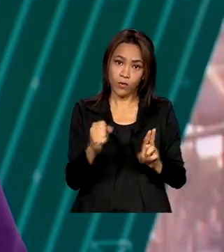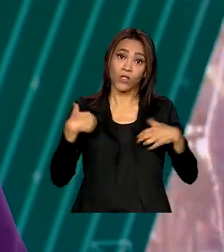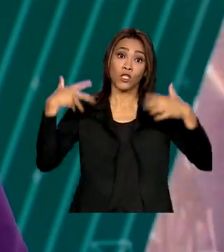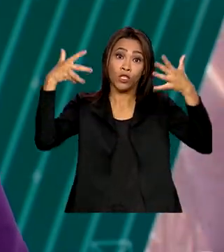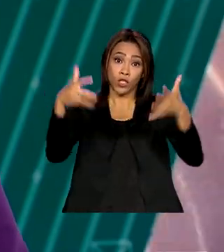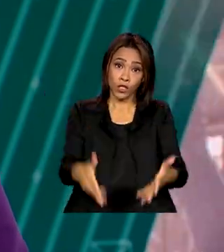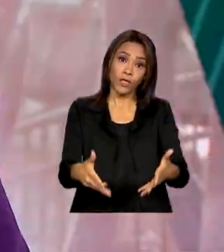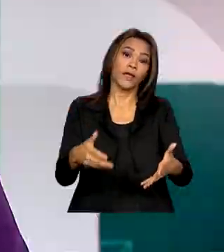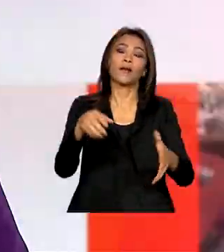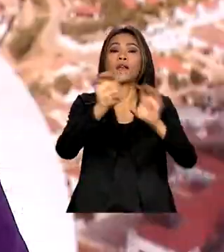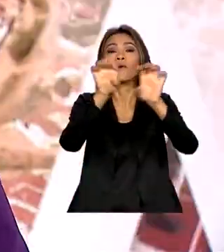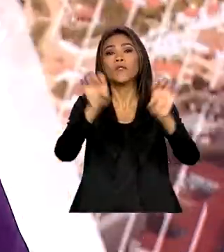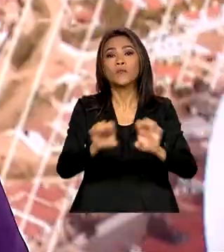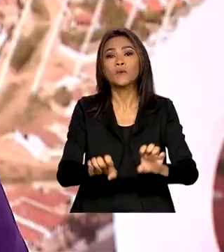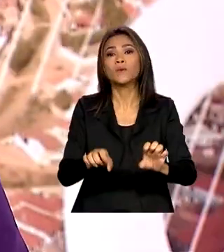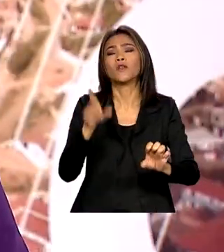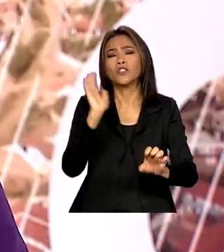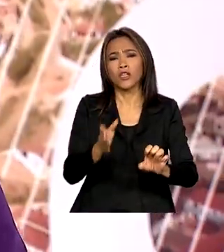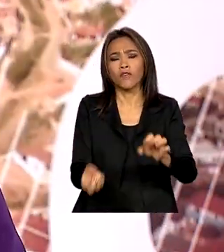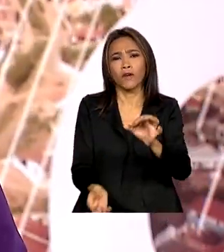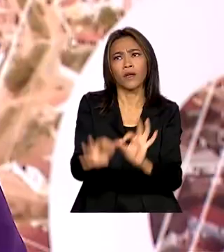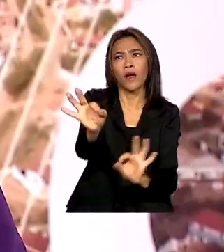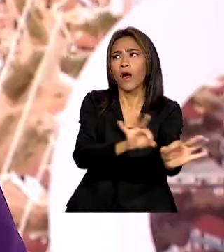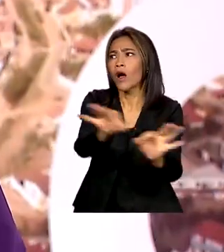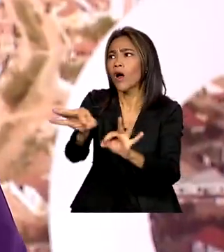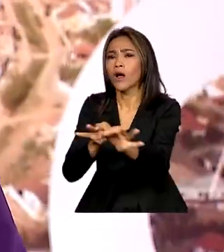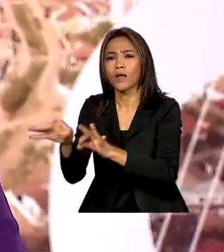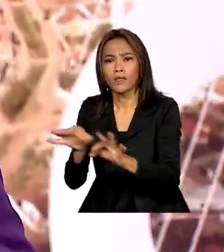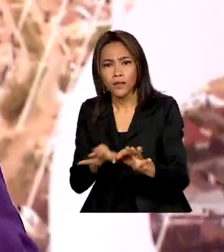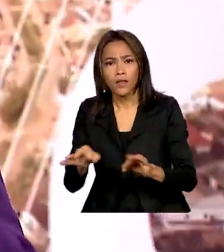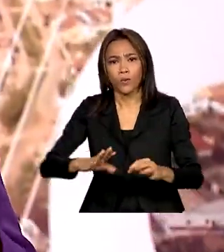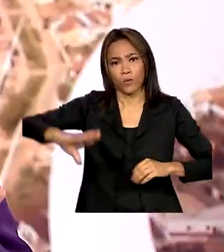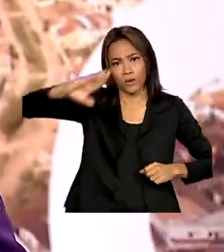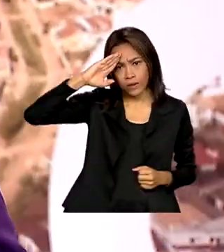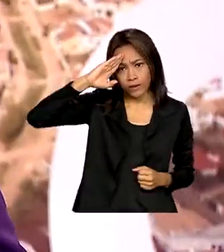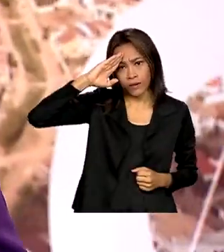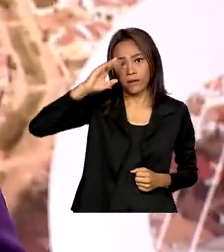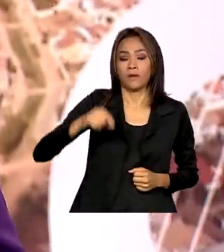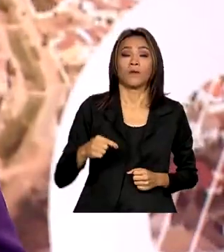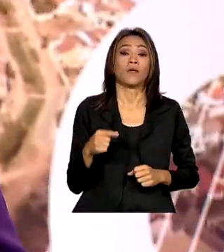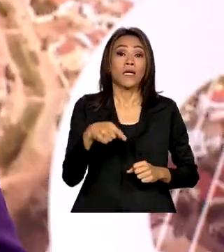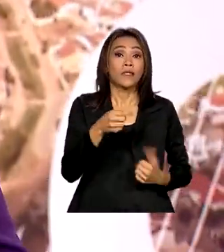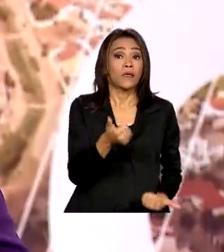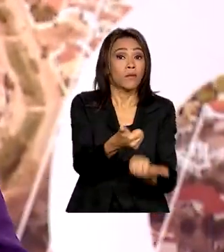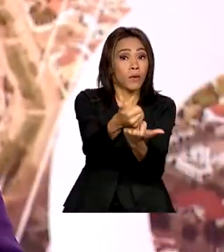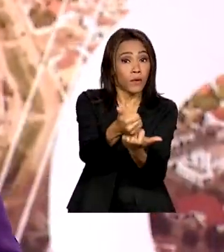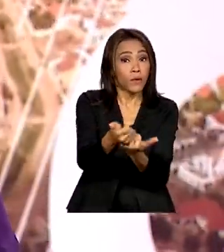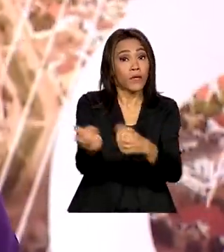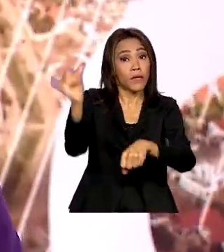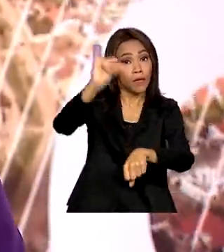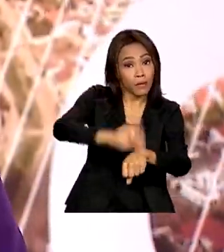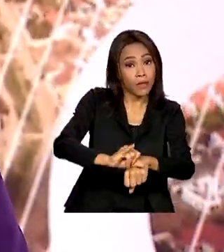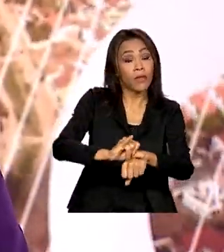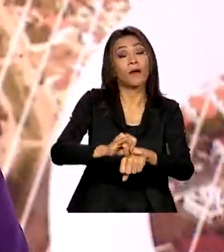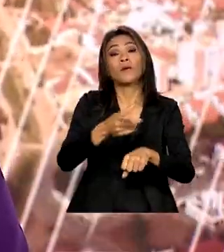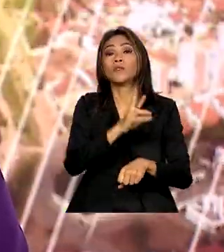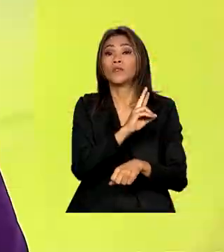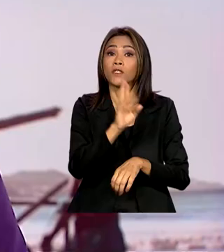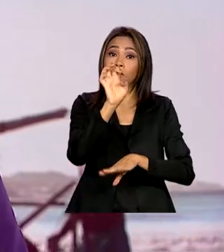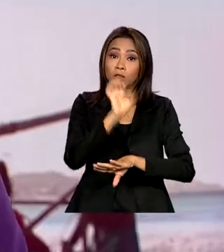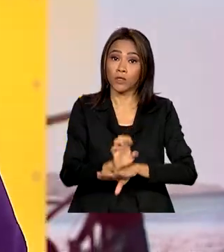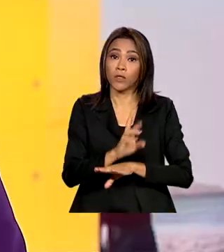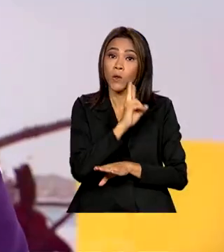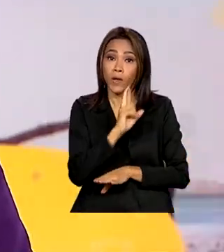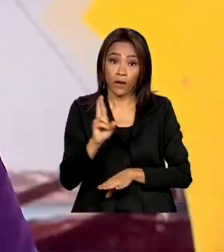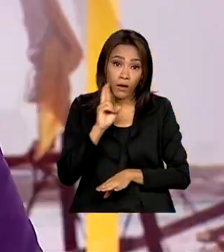estrutura provisória do Exército foi instalada para apoiar os atendimentos. Além desse suporte na capital de Roraima, a ideia é reforçar